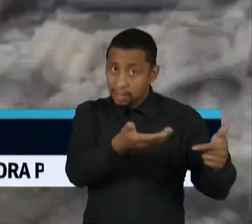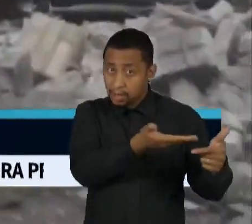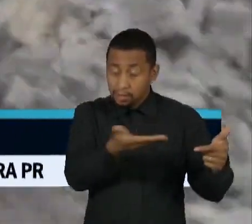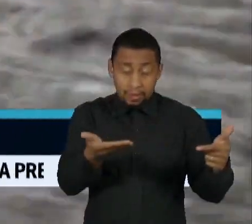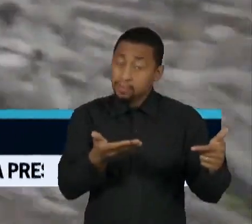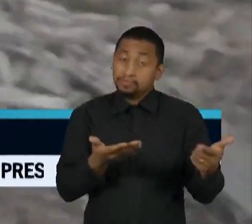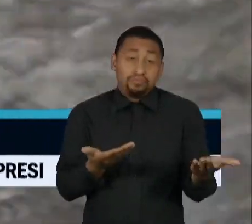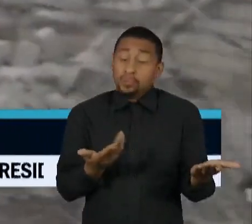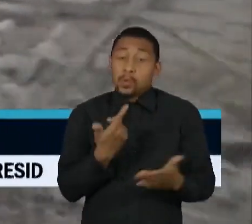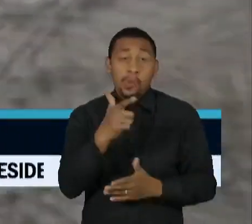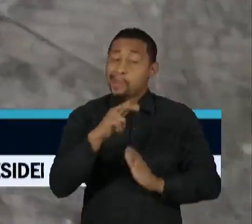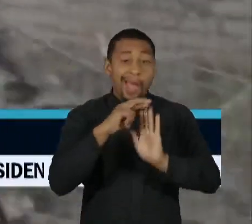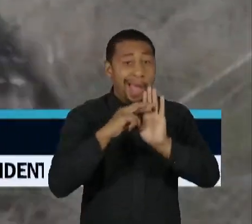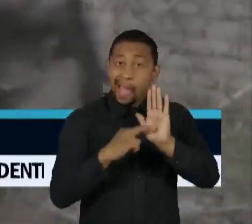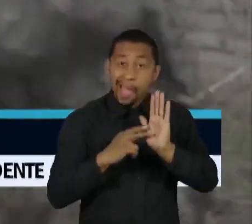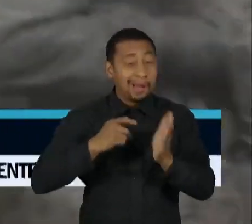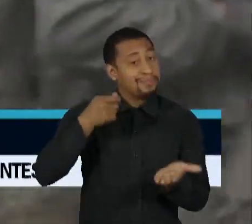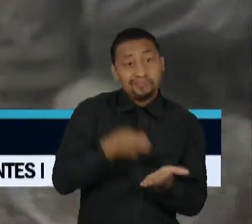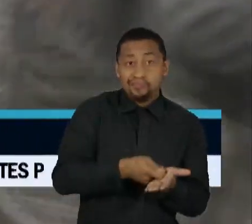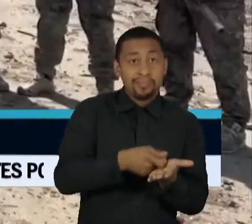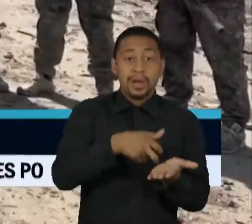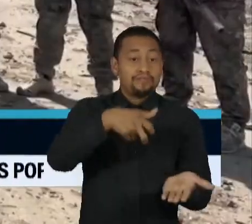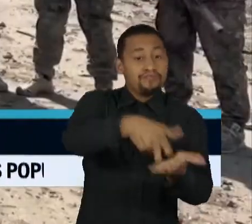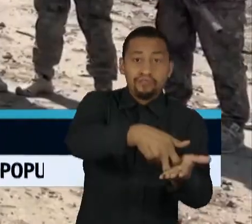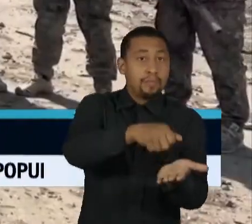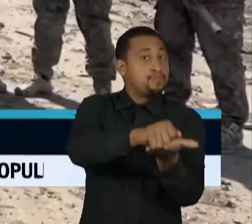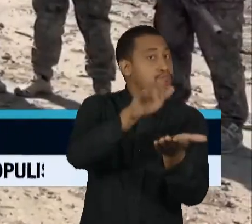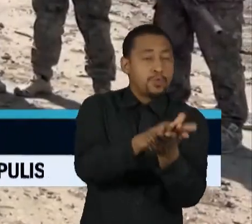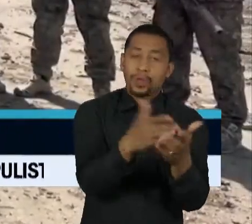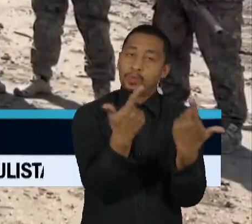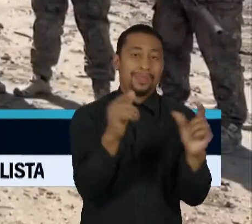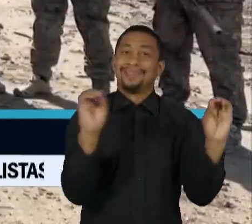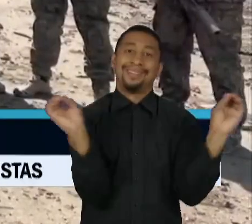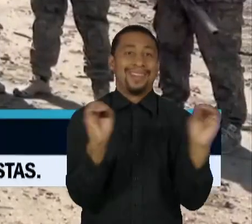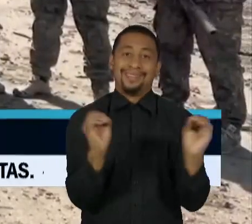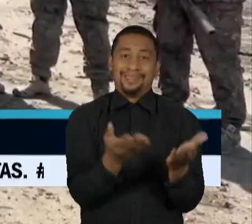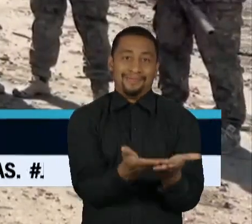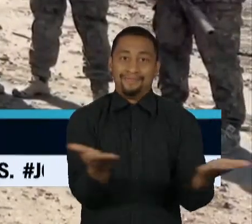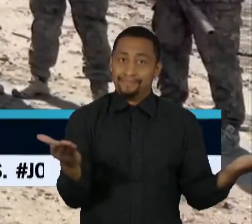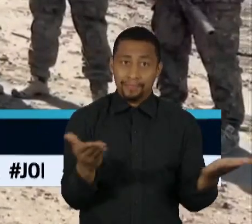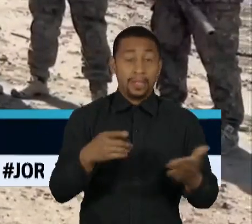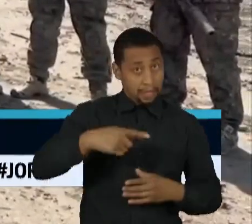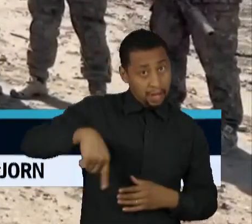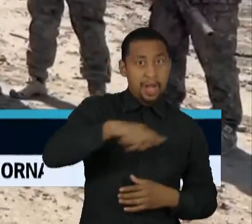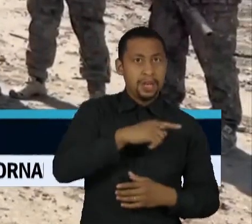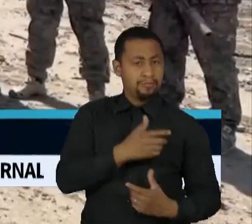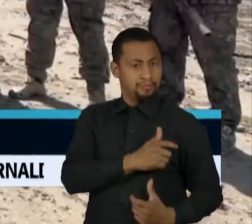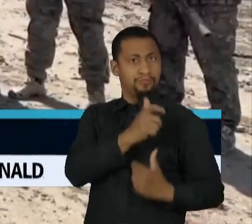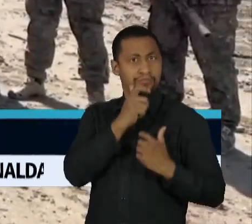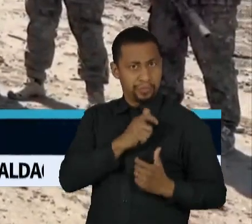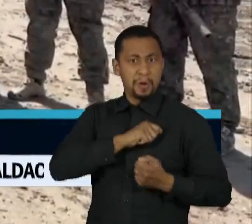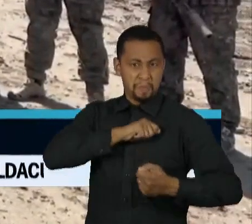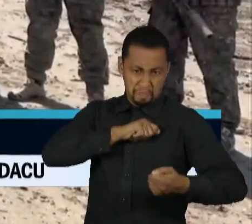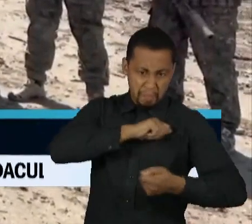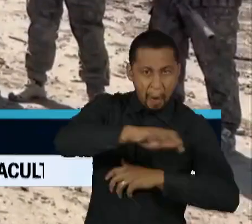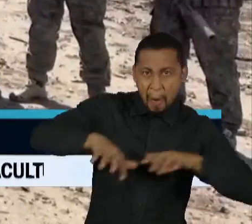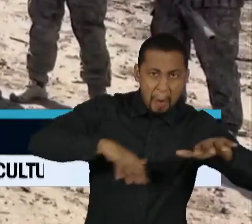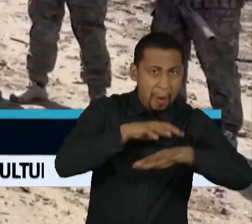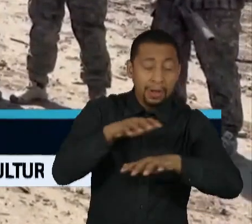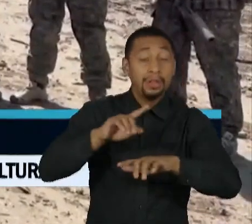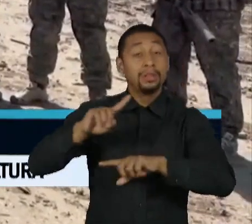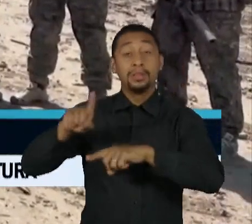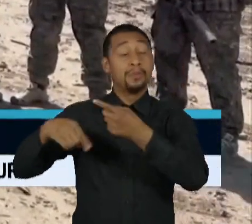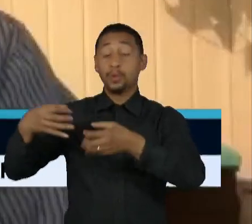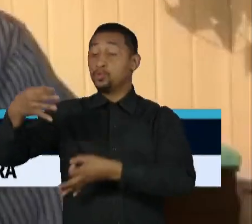estão sujeitos a punições militares. Então, por exemplo, esse motim que aconteceu ali, esses homens não vão ser julgados